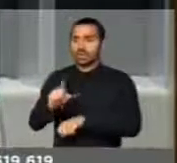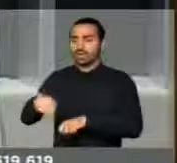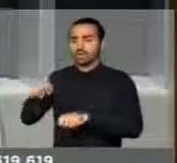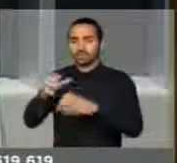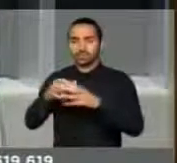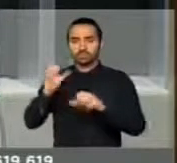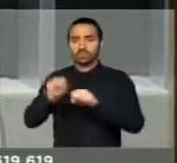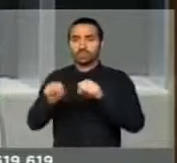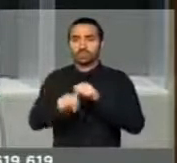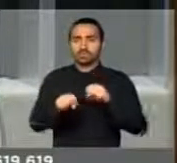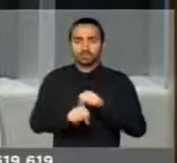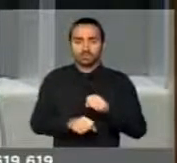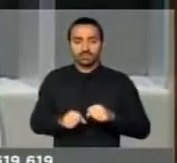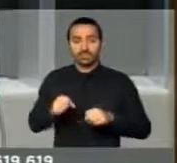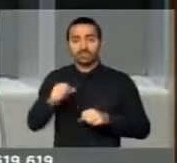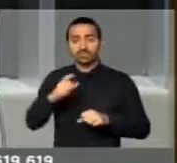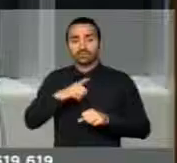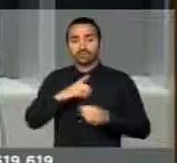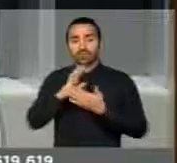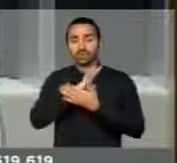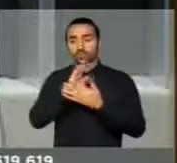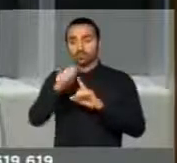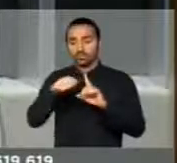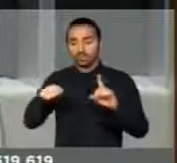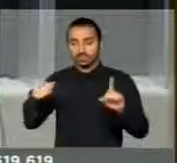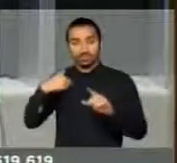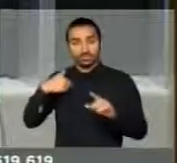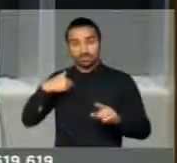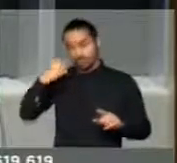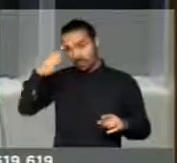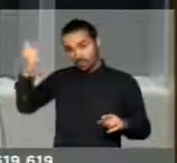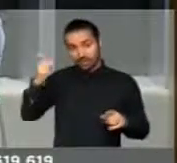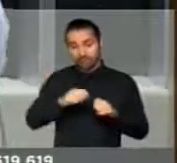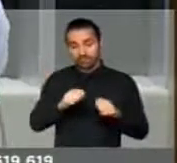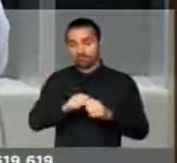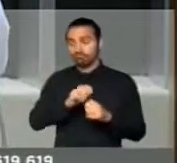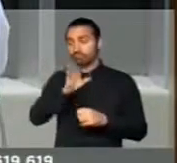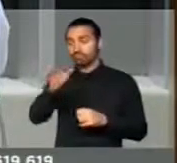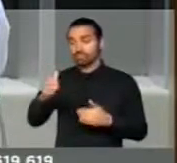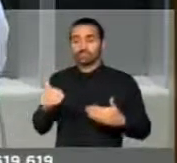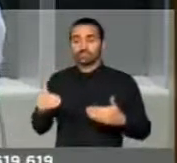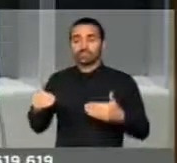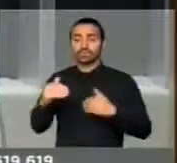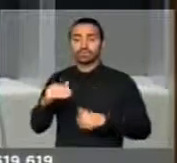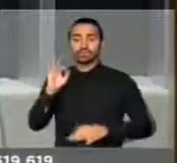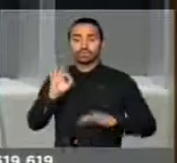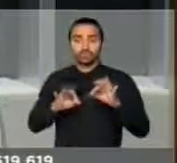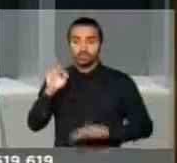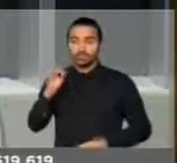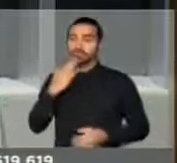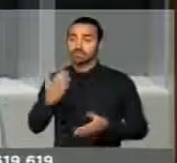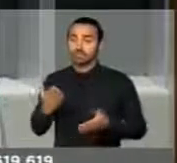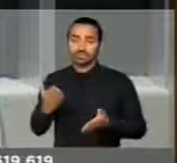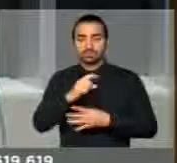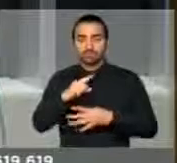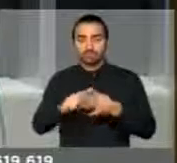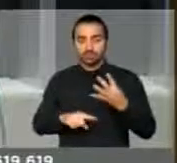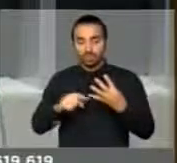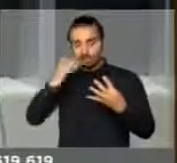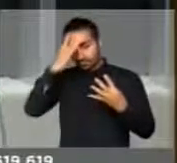excelência está no caminho correto. Denunciar e exigir das autoridades que abram processo de investigação e